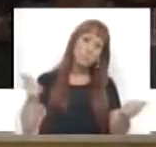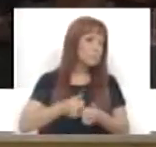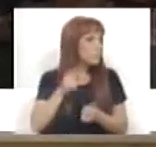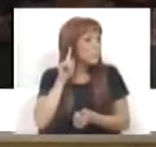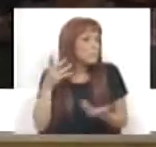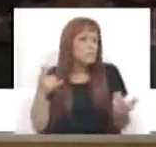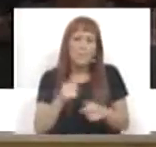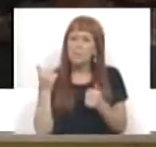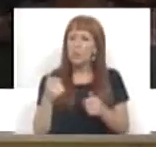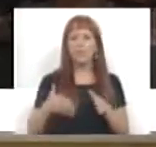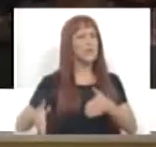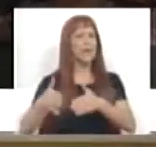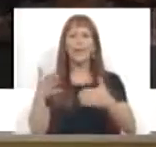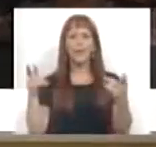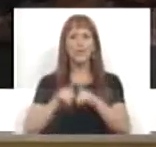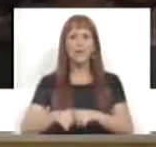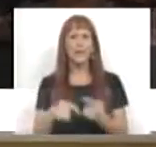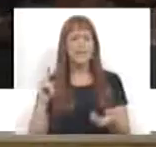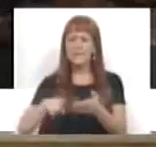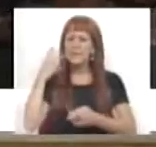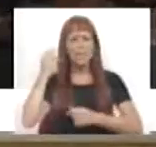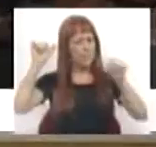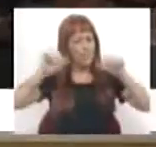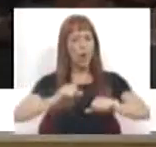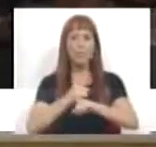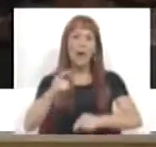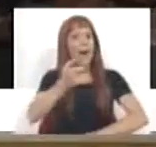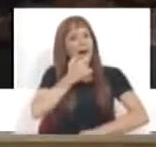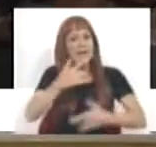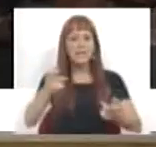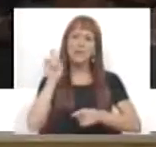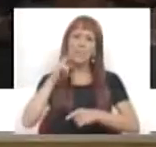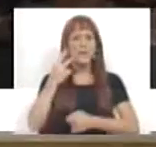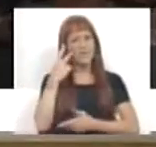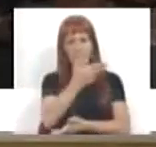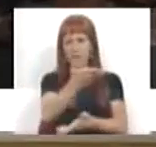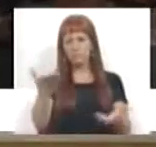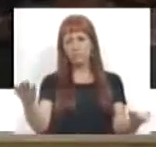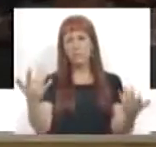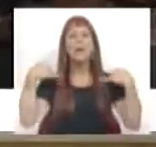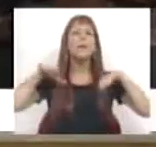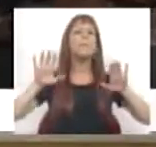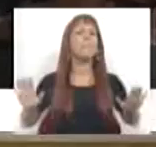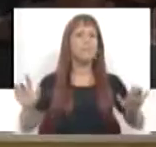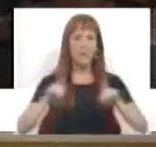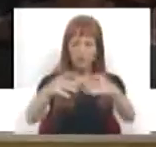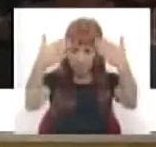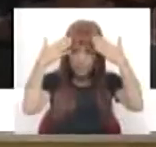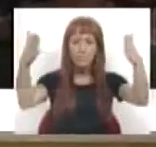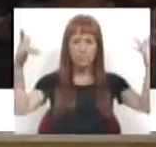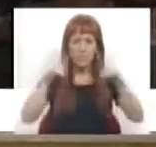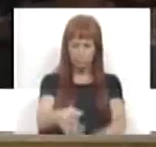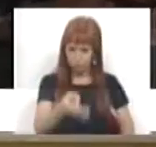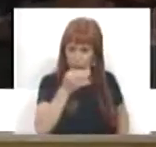bem, a virtuosa estratégia, viver sempre pior porque só assim se merece viver. E, no entanto, a